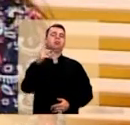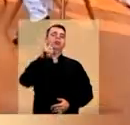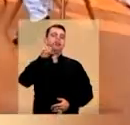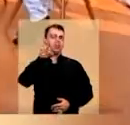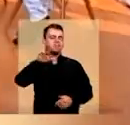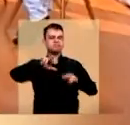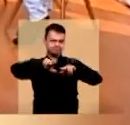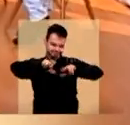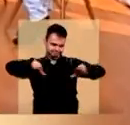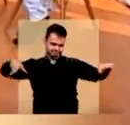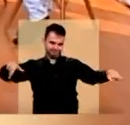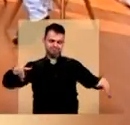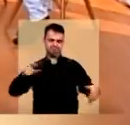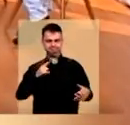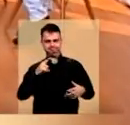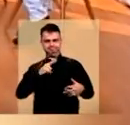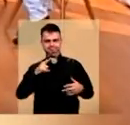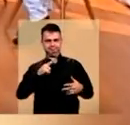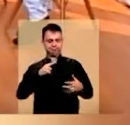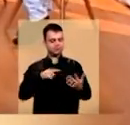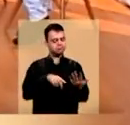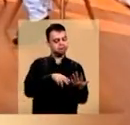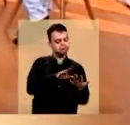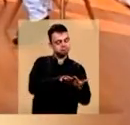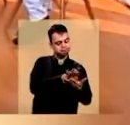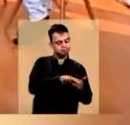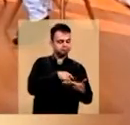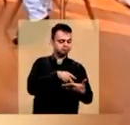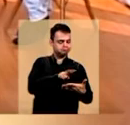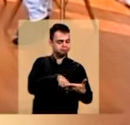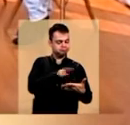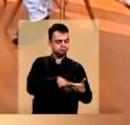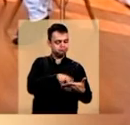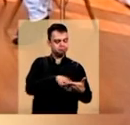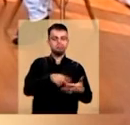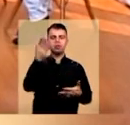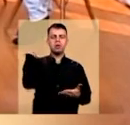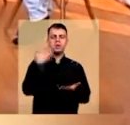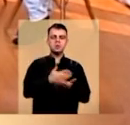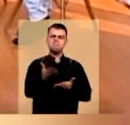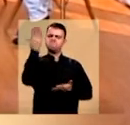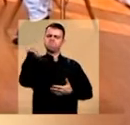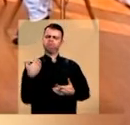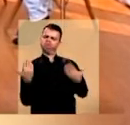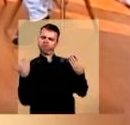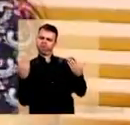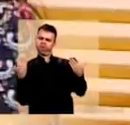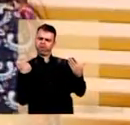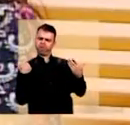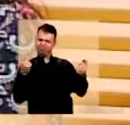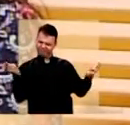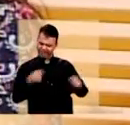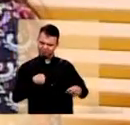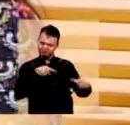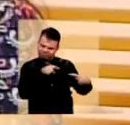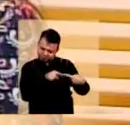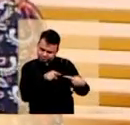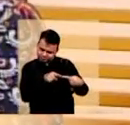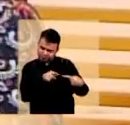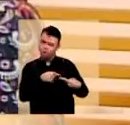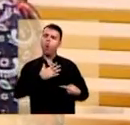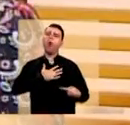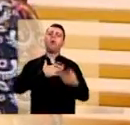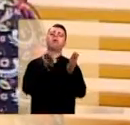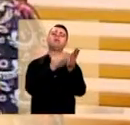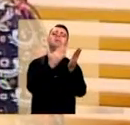né? Que são de outras também. E é um leitor digital. Quando comecei, fiquei com o pé atrás, será que eu vou conseguir usar? Porque eu